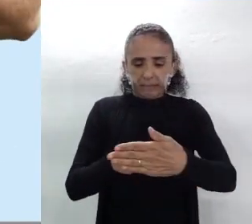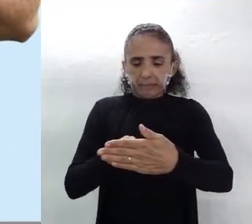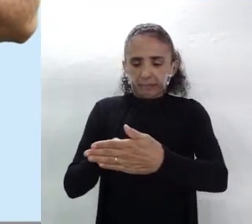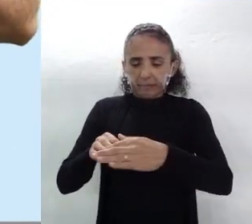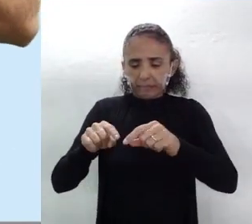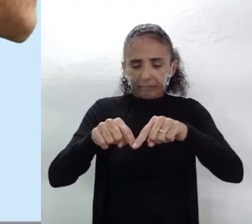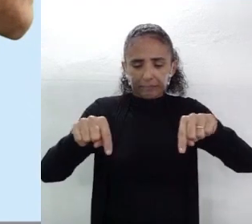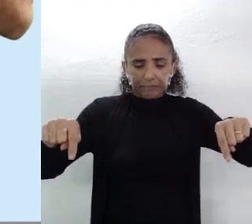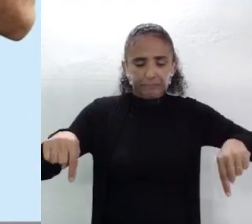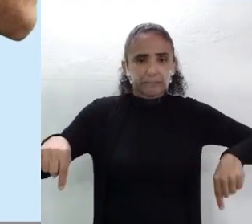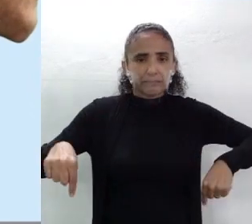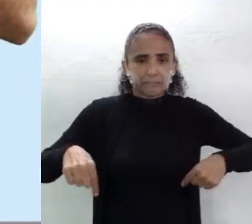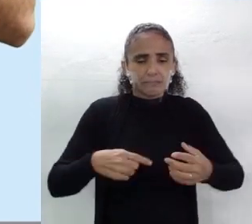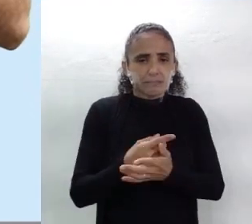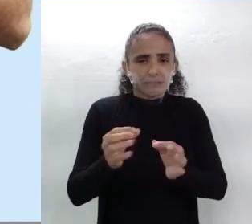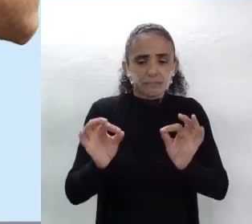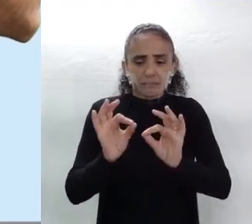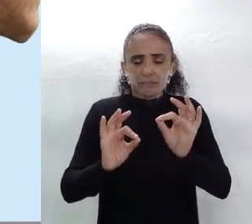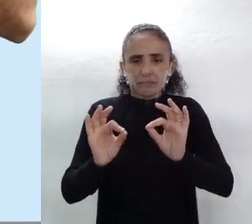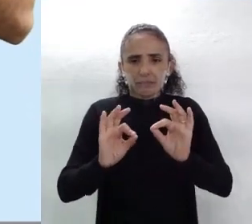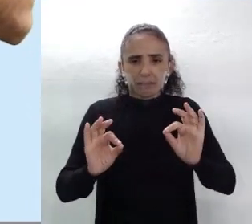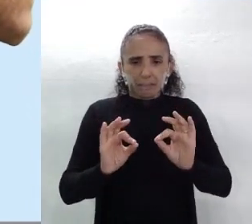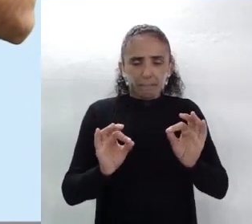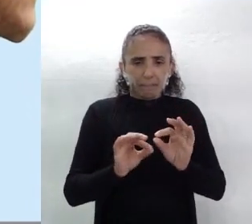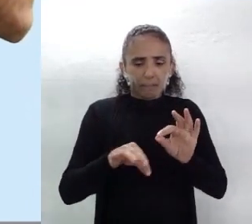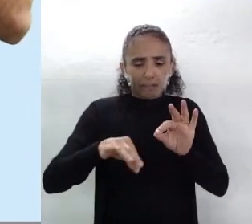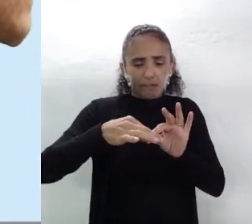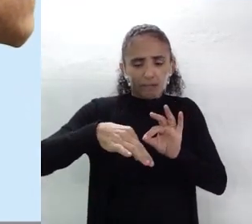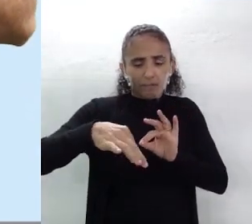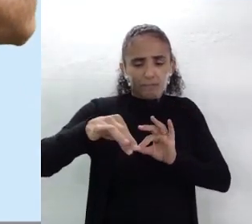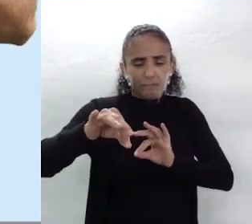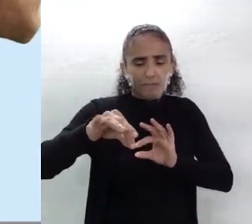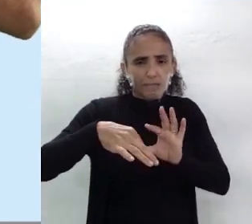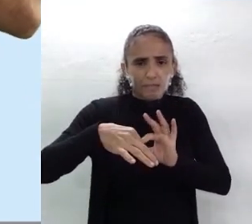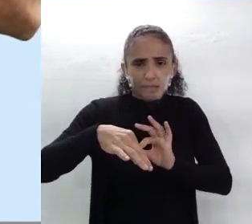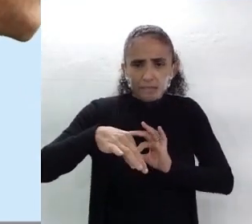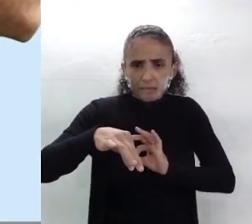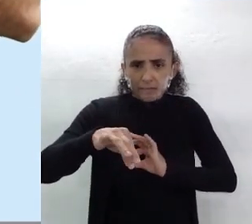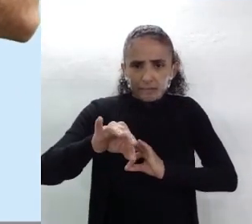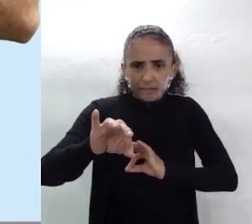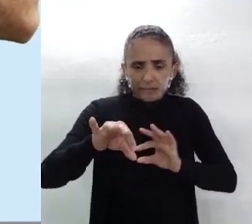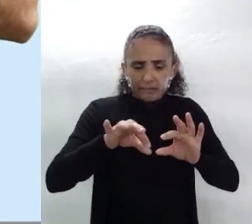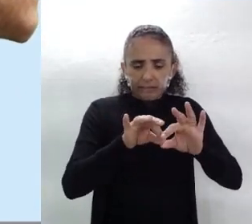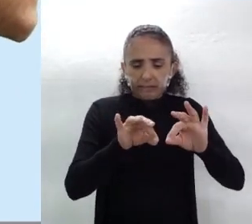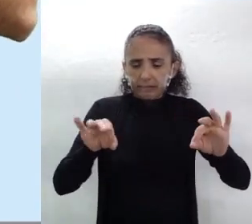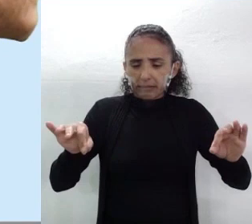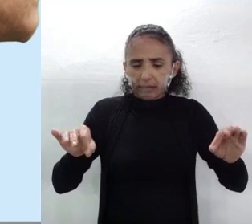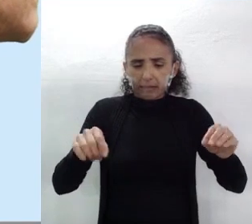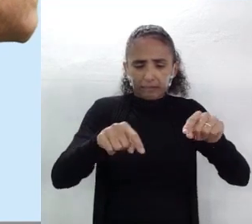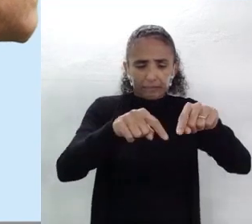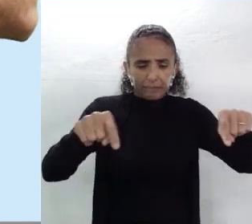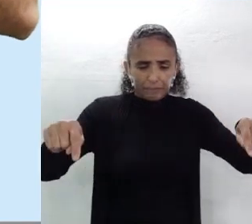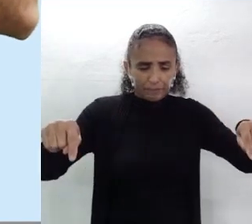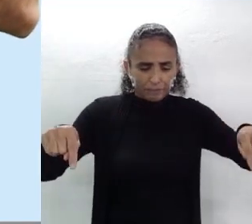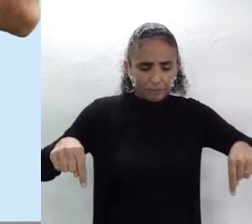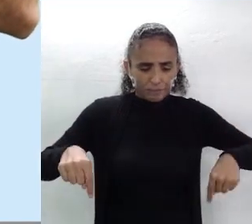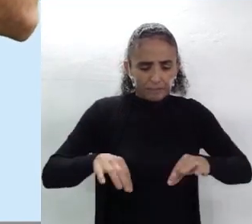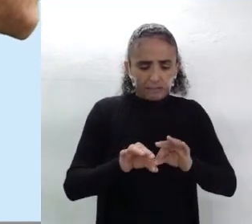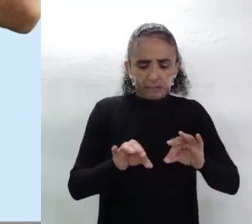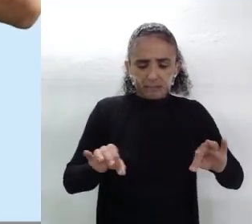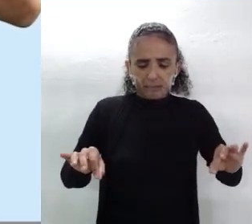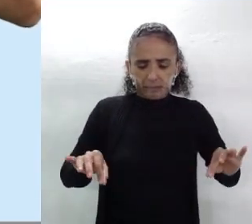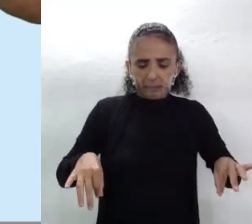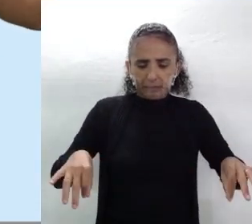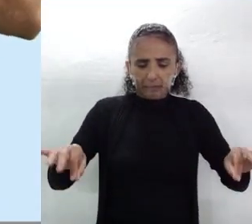estão cercados, então o perímetro é a medida, né, a soma da medida dos lados, beleza? Então